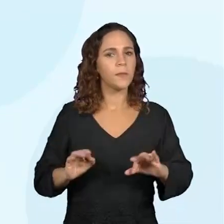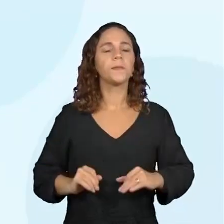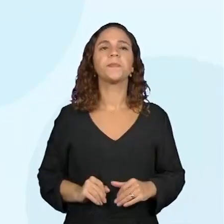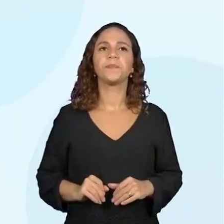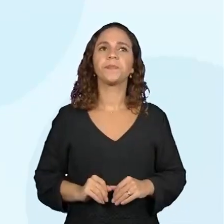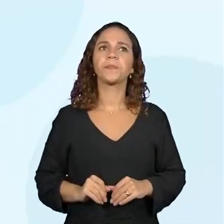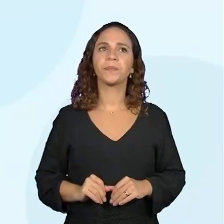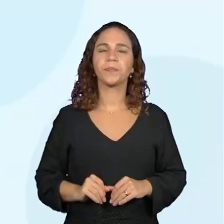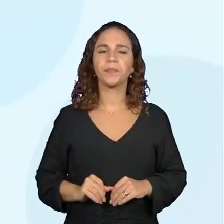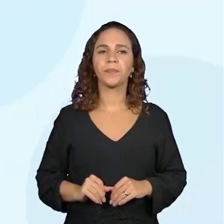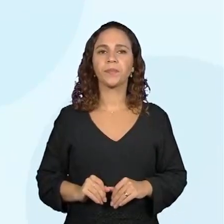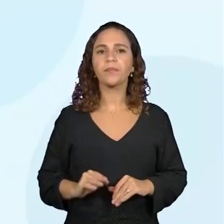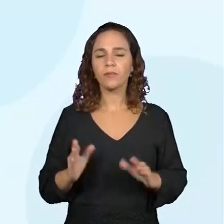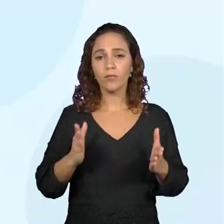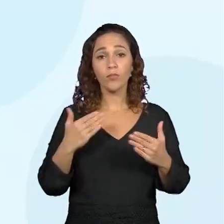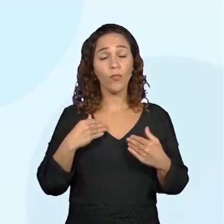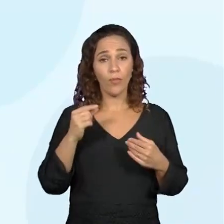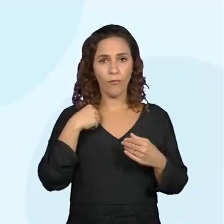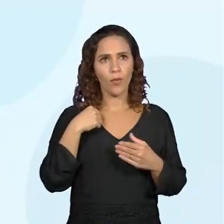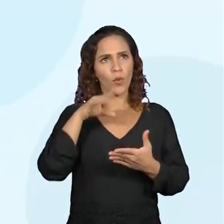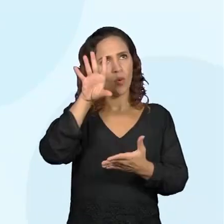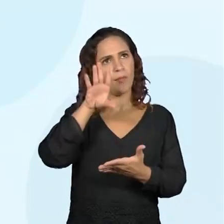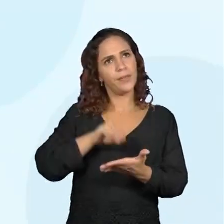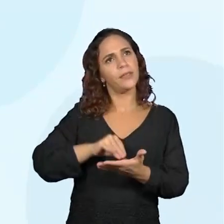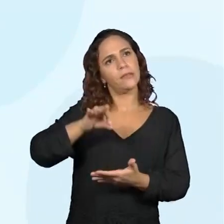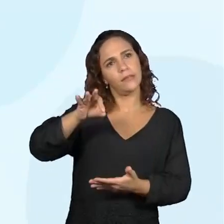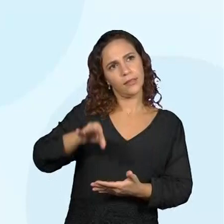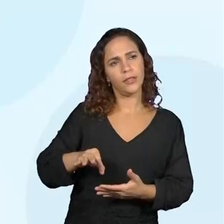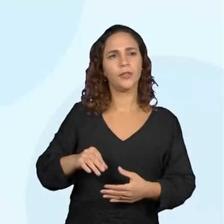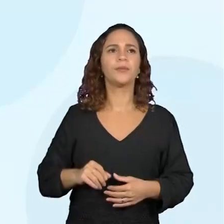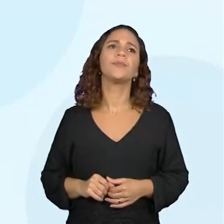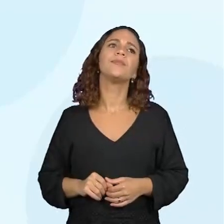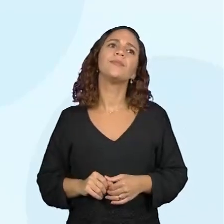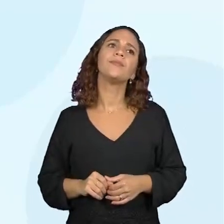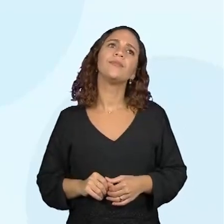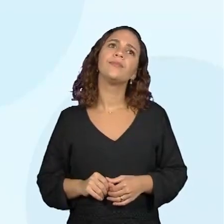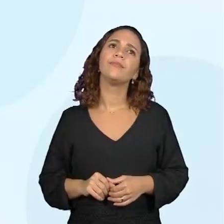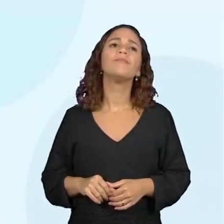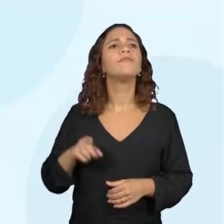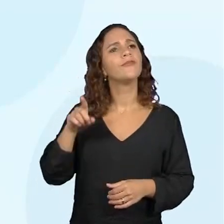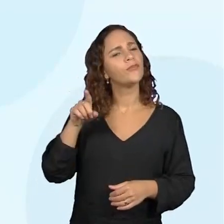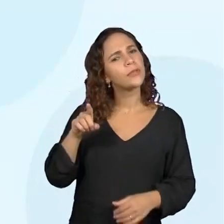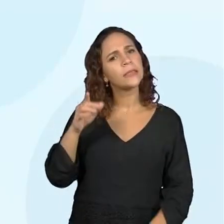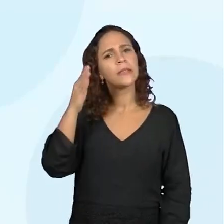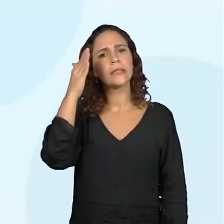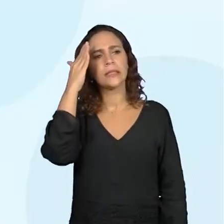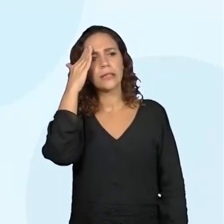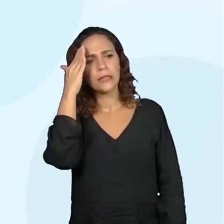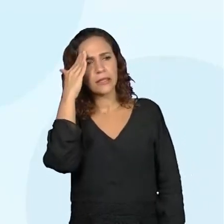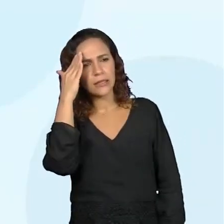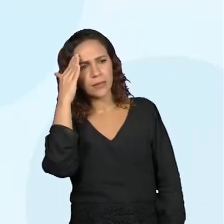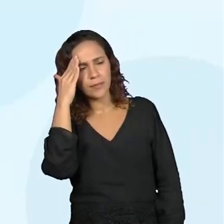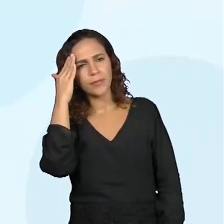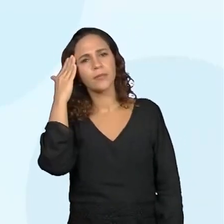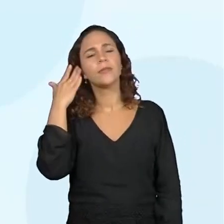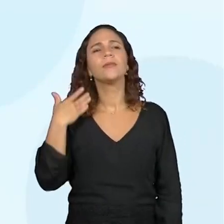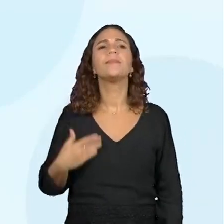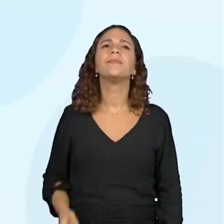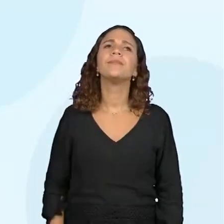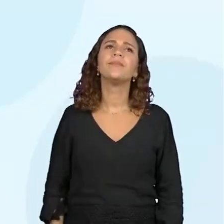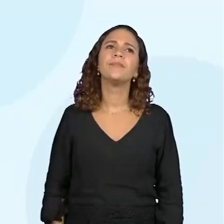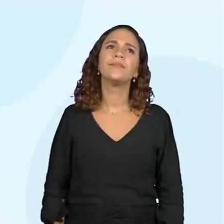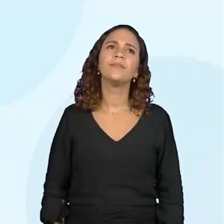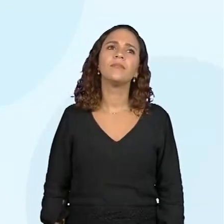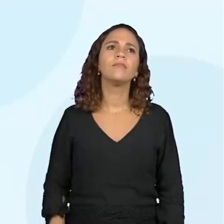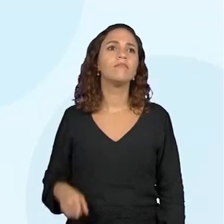Então vamos lá, eu vou só copiar porque está correto, professora. Sim, então essa primeira parte ele já escreveu certinho. Sim, a estrutura do